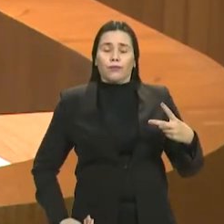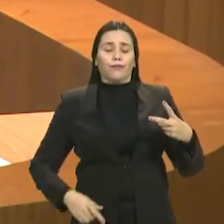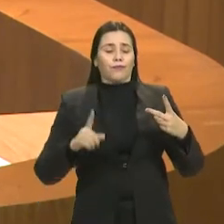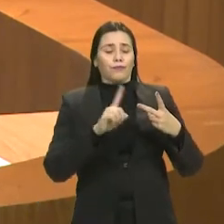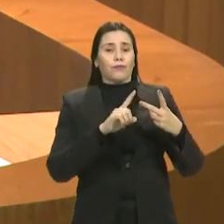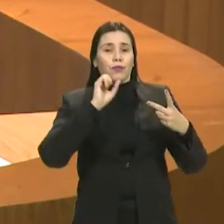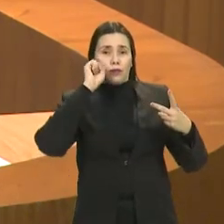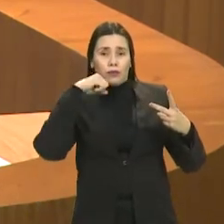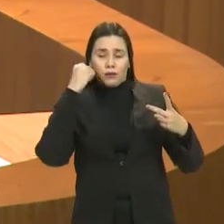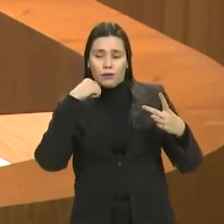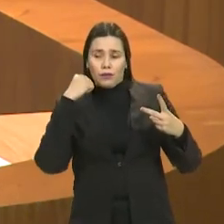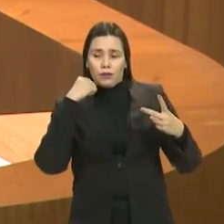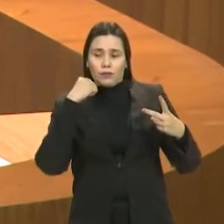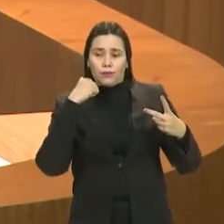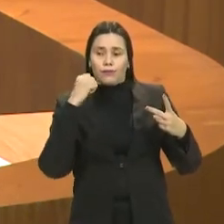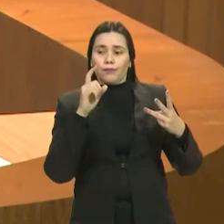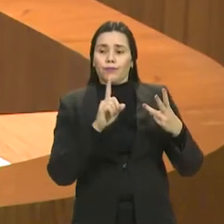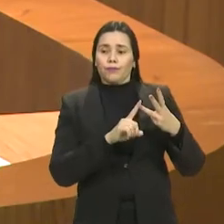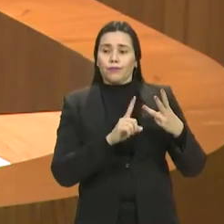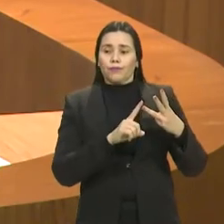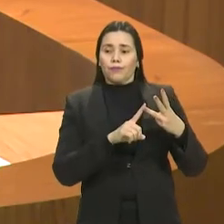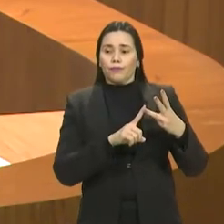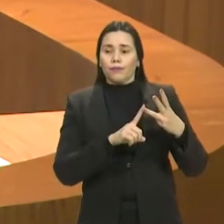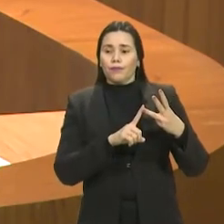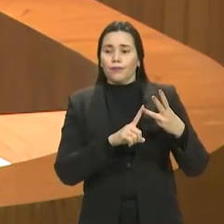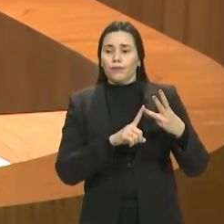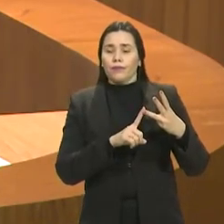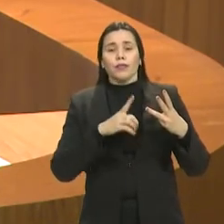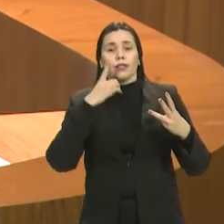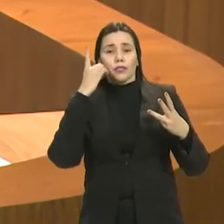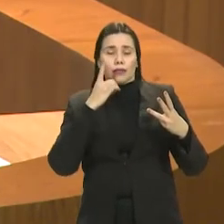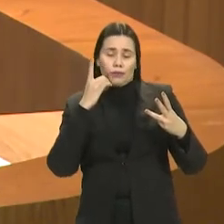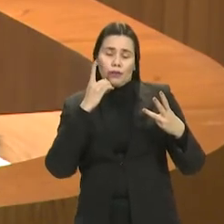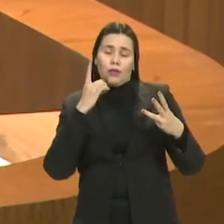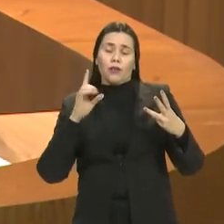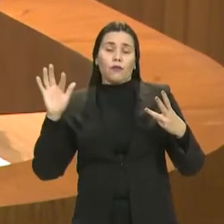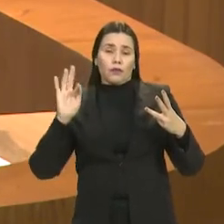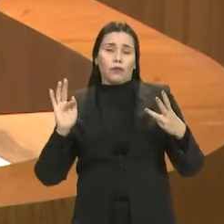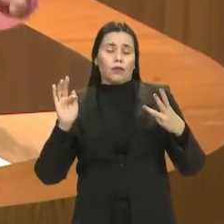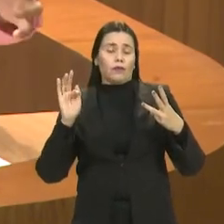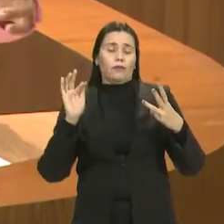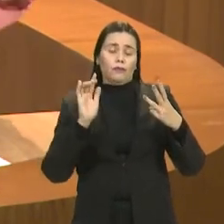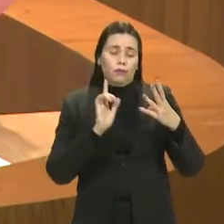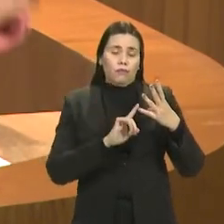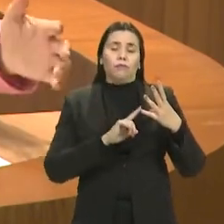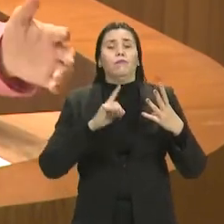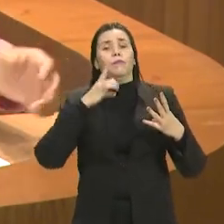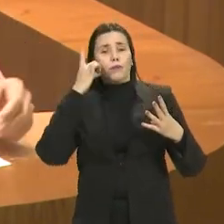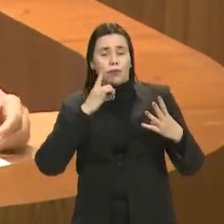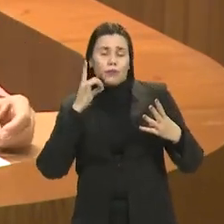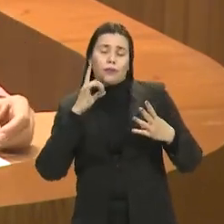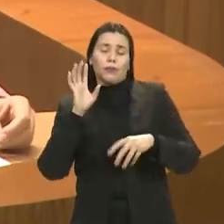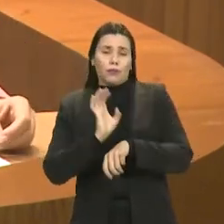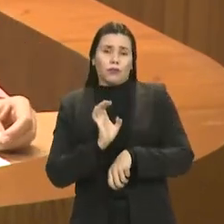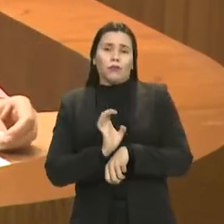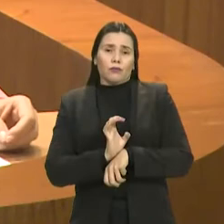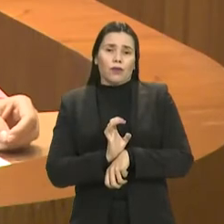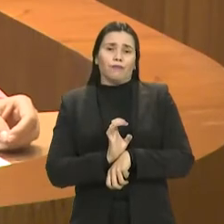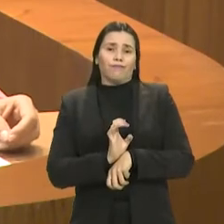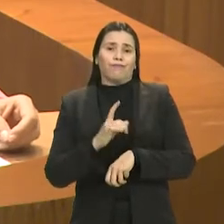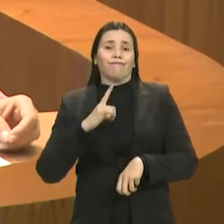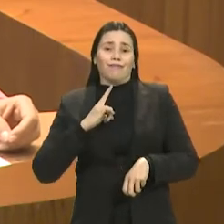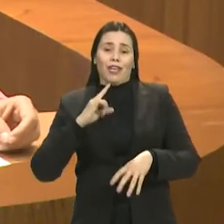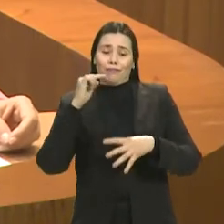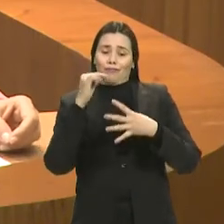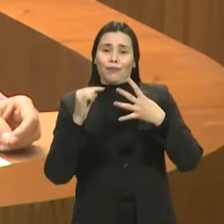e o Nossa nome data para Federal e para estadual e está muito bem tudo isso para a